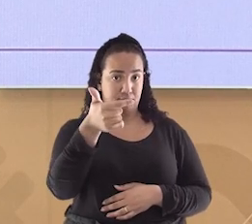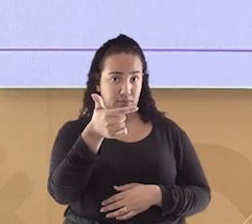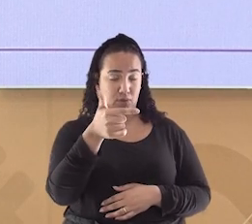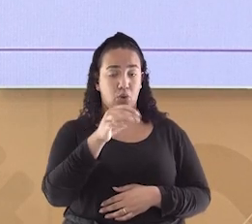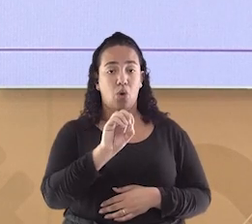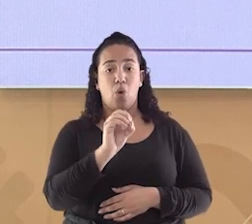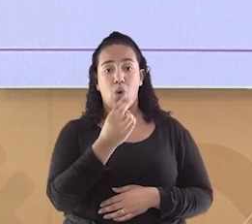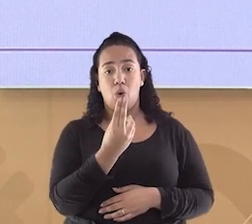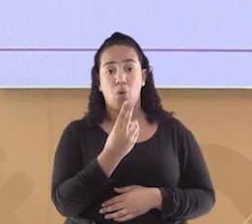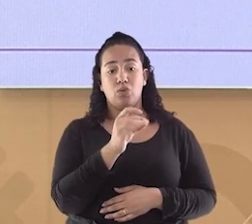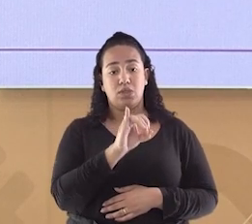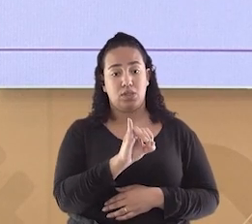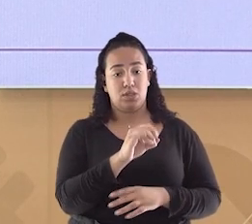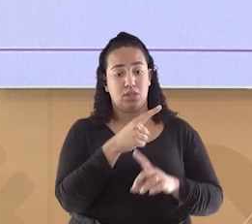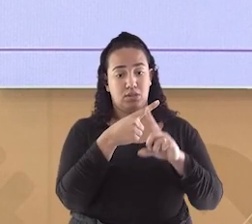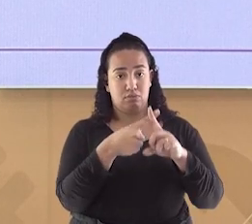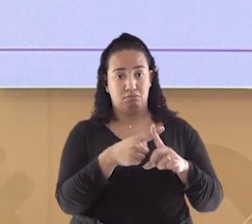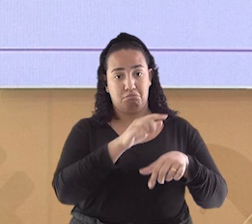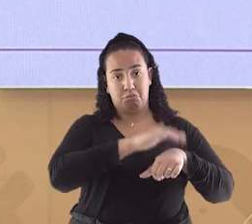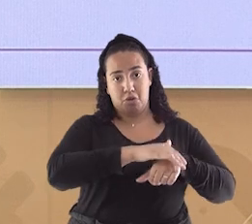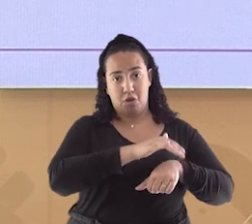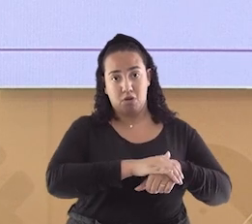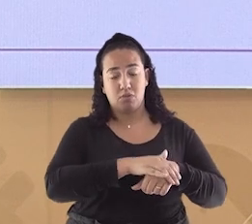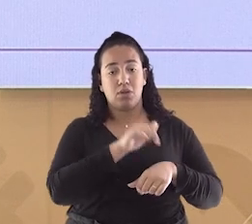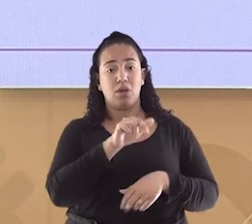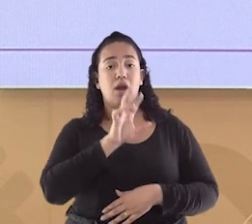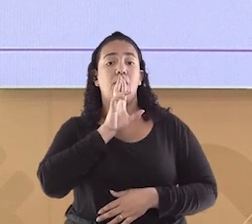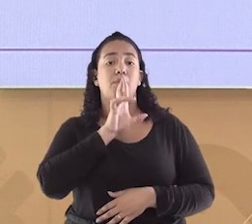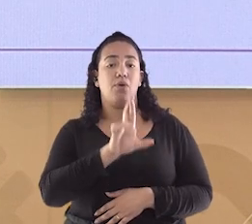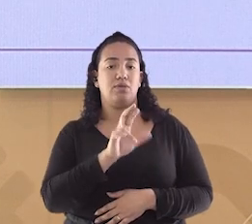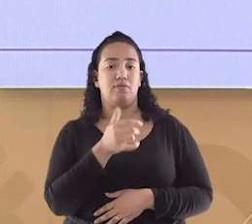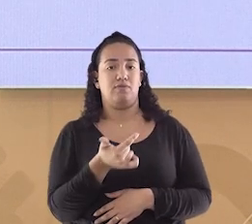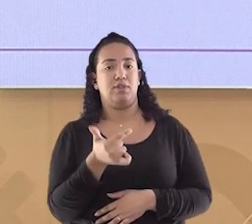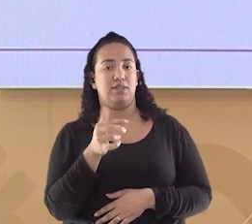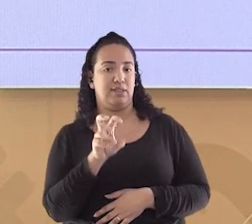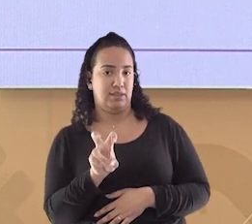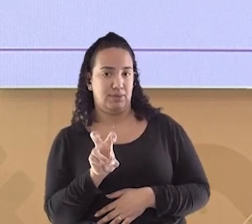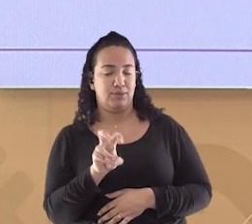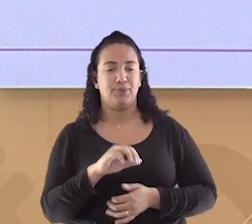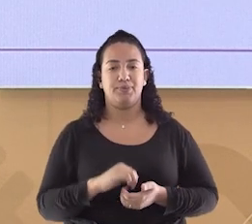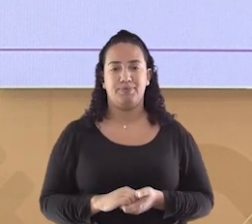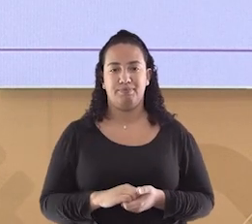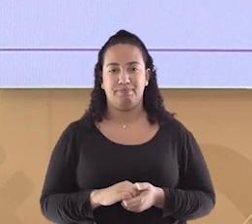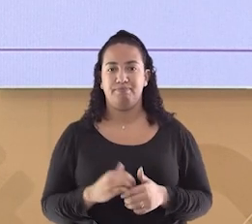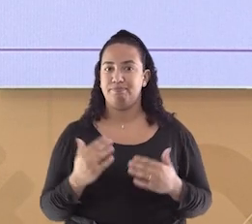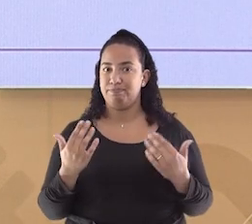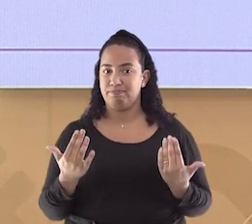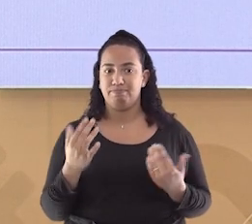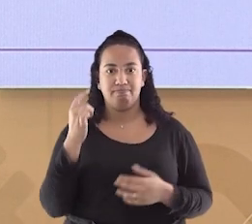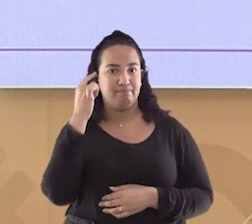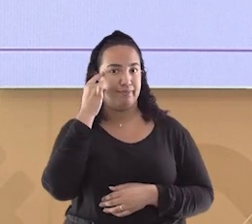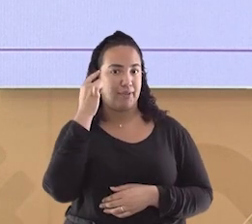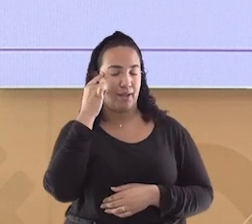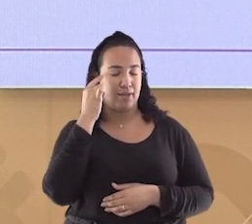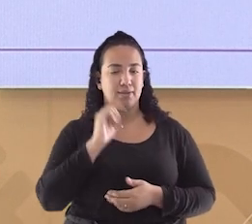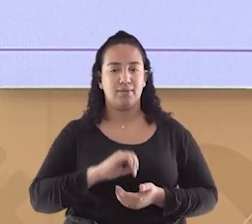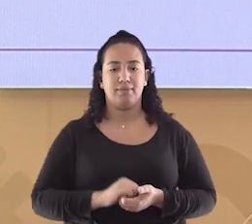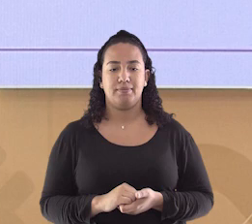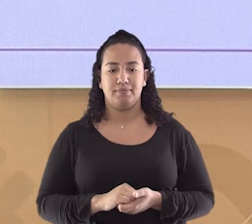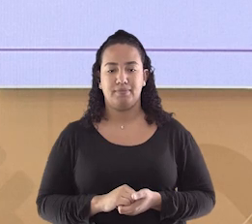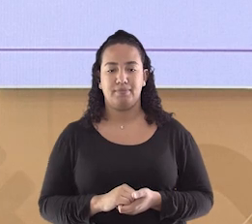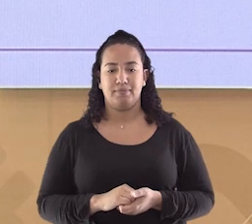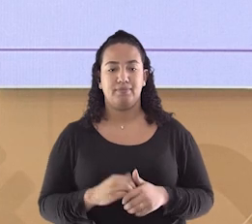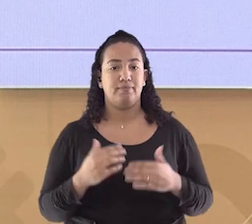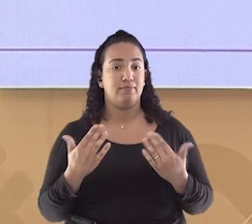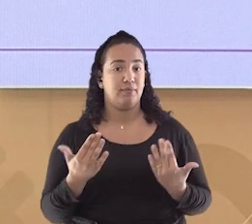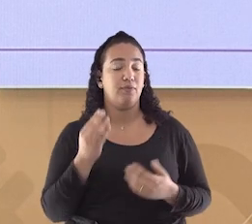ele por ele mesmo 2 vezes, resulta em 25. E aí, vamos pensar?